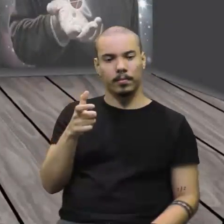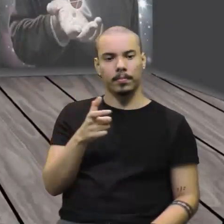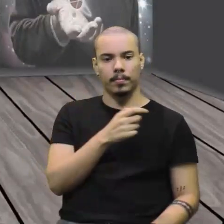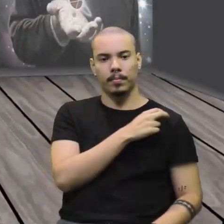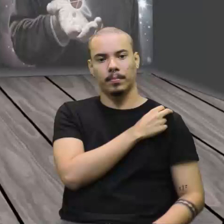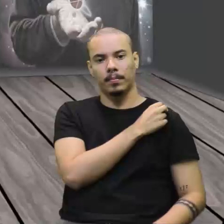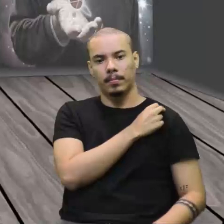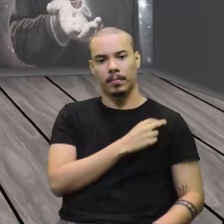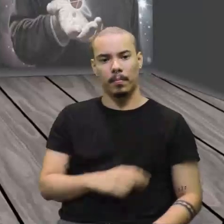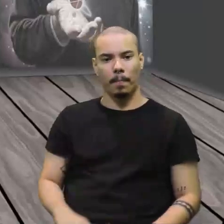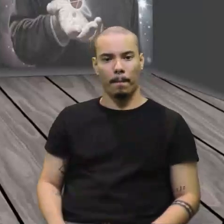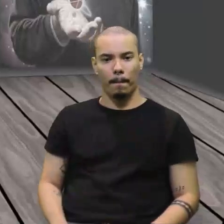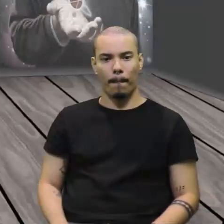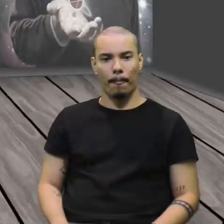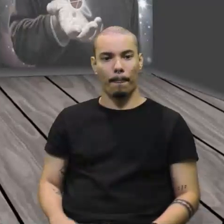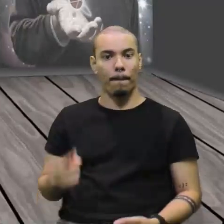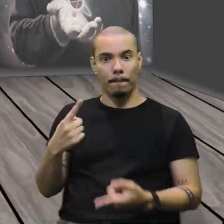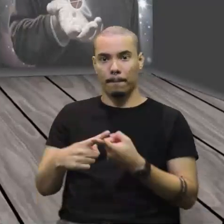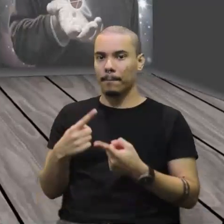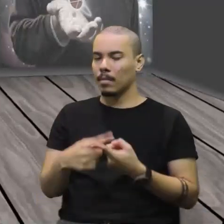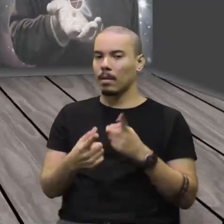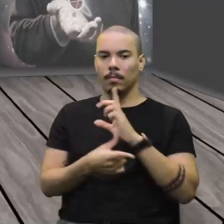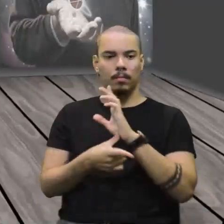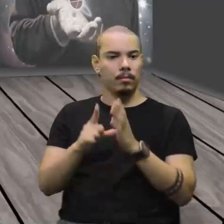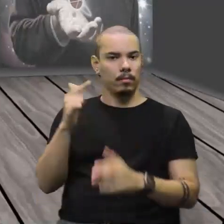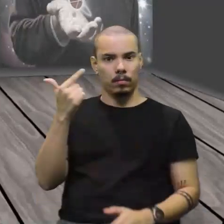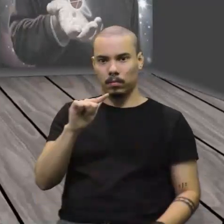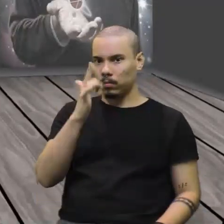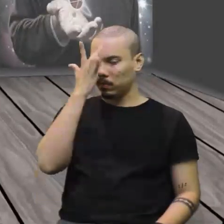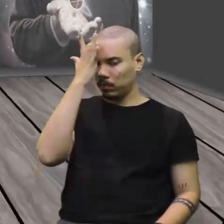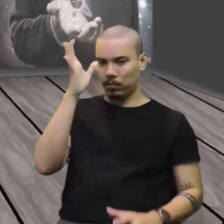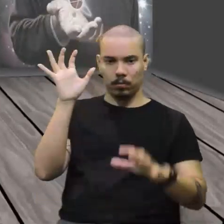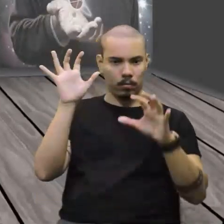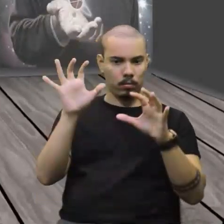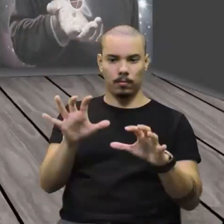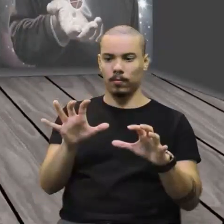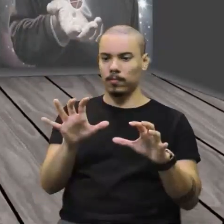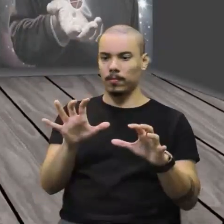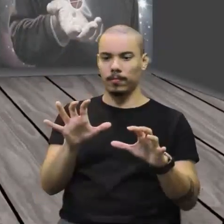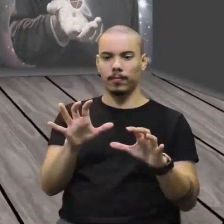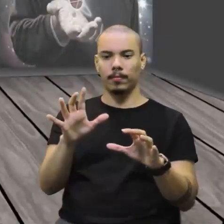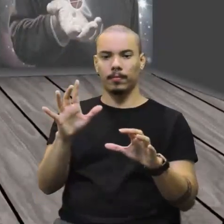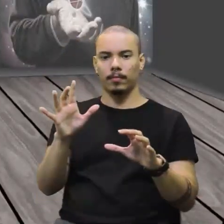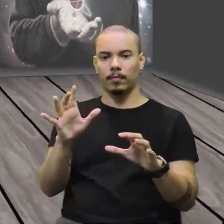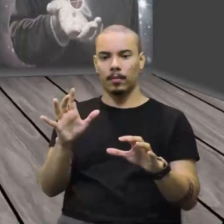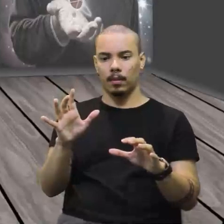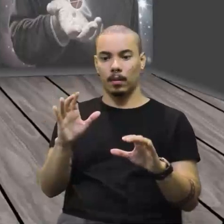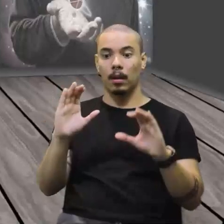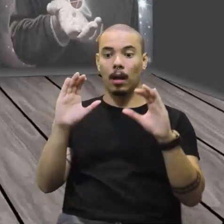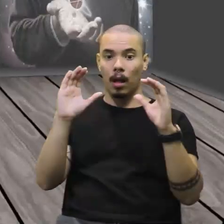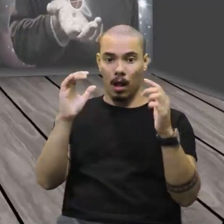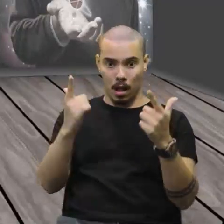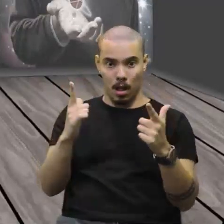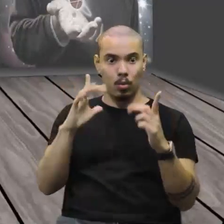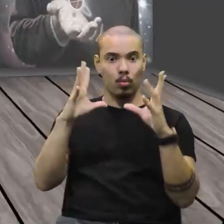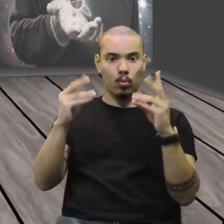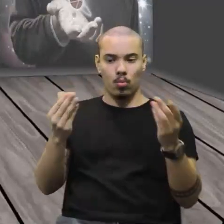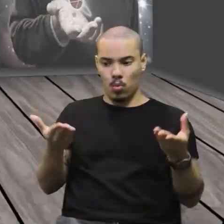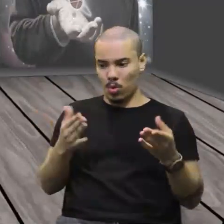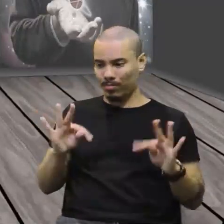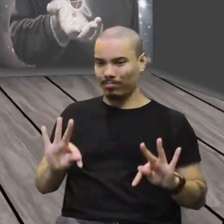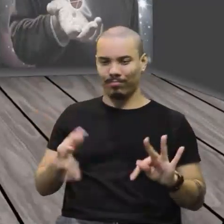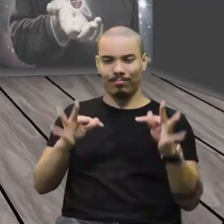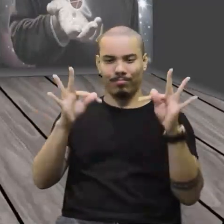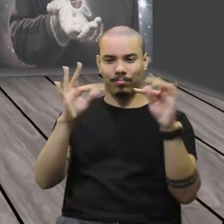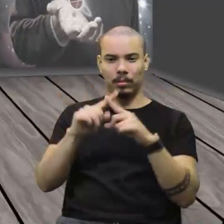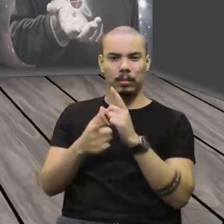que os de hoje, porque não tinham a facilidade que nós temos hoje. Eram né? mais calmas, né? Com certeza tudo é imediatista hoje. Ah,